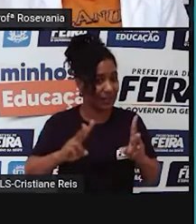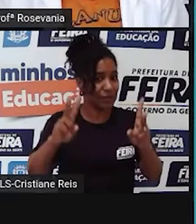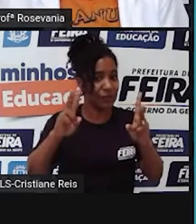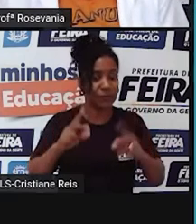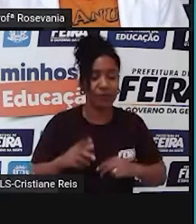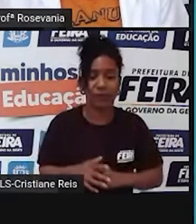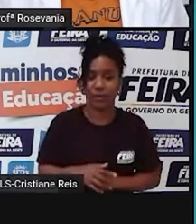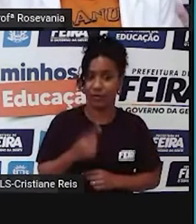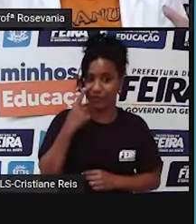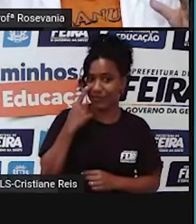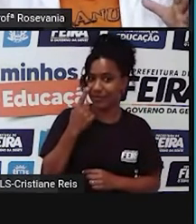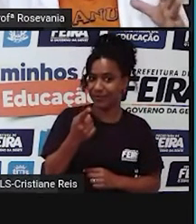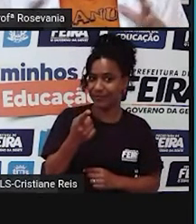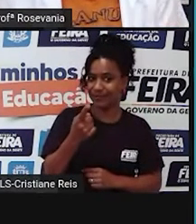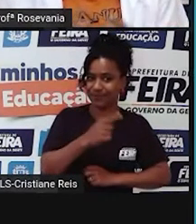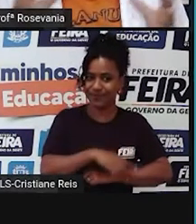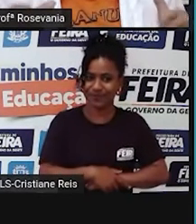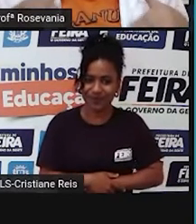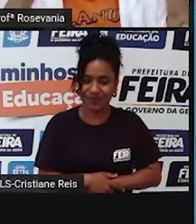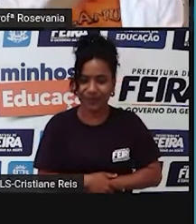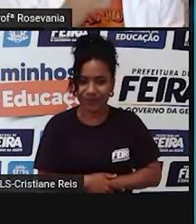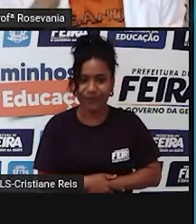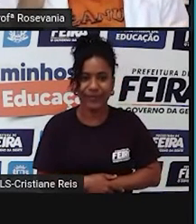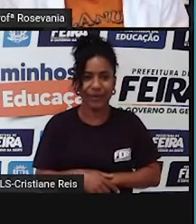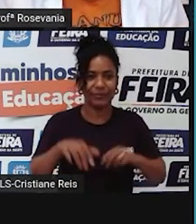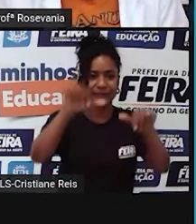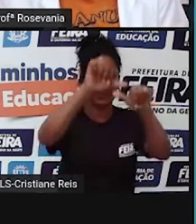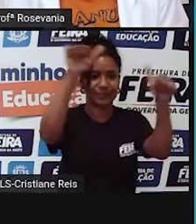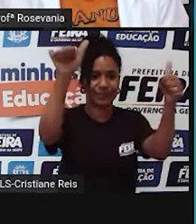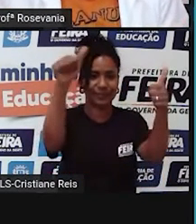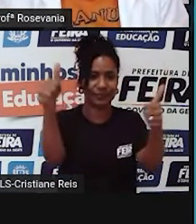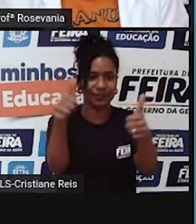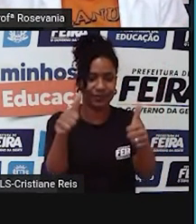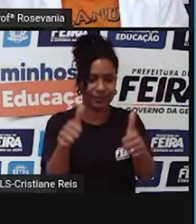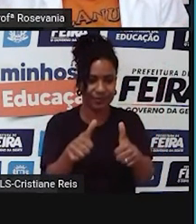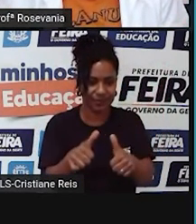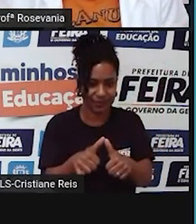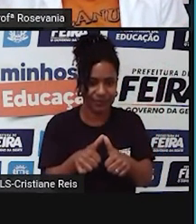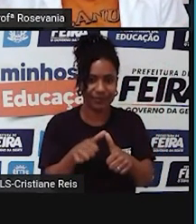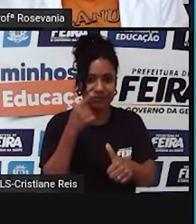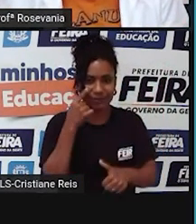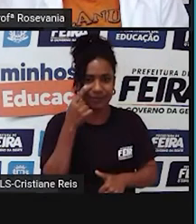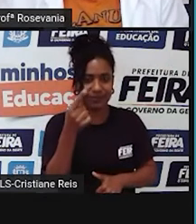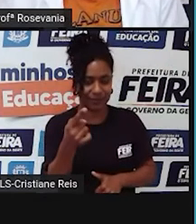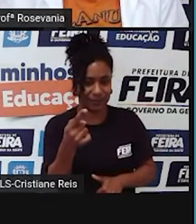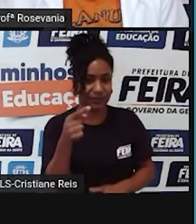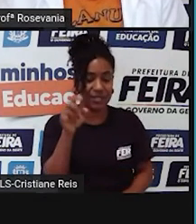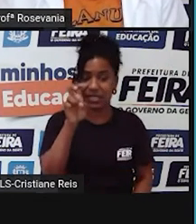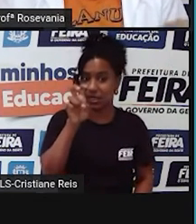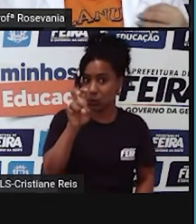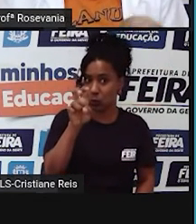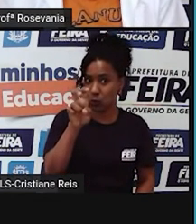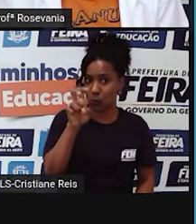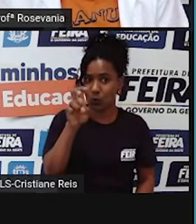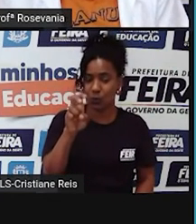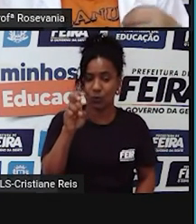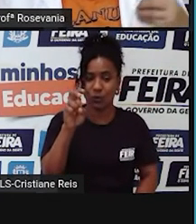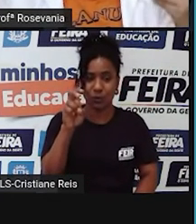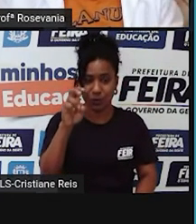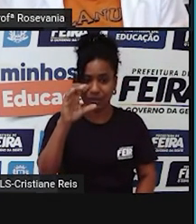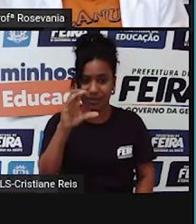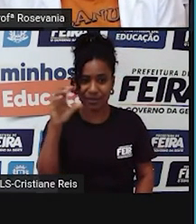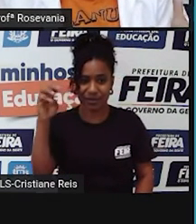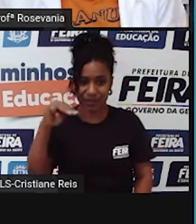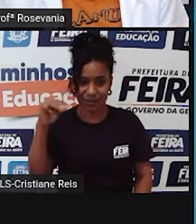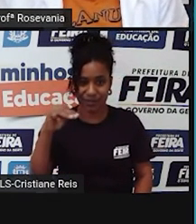outro também. No meu mapinha lá do papel, isso aqui são 5 centímetros. Mas eu já estou vendo até